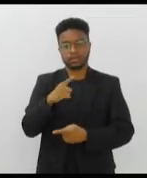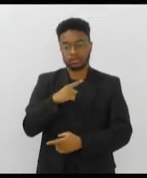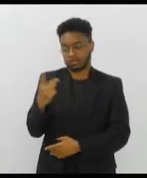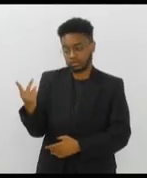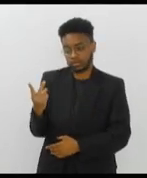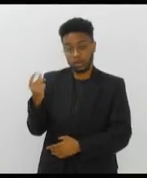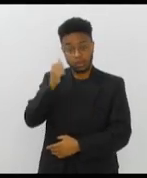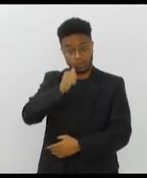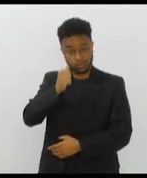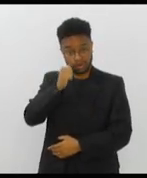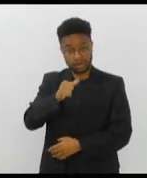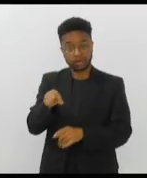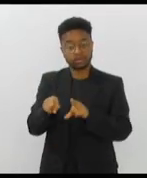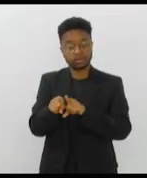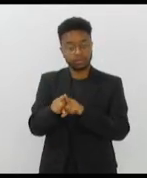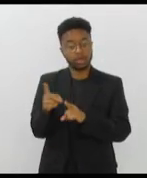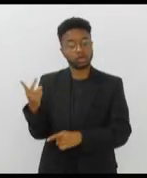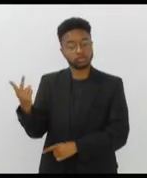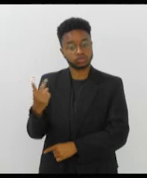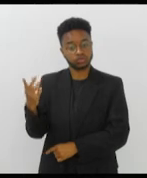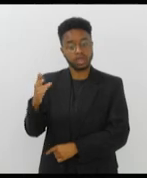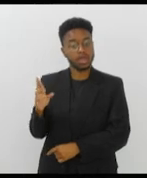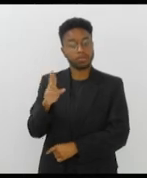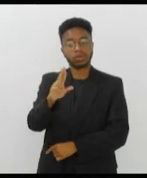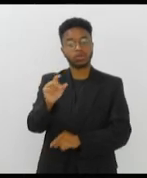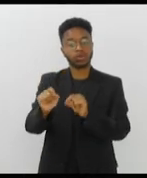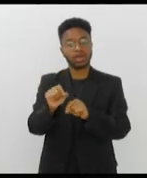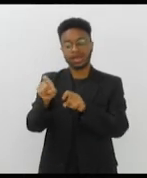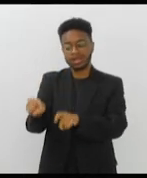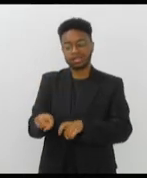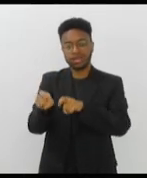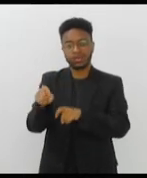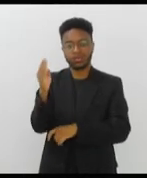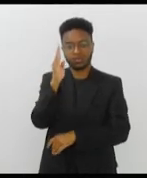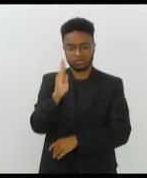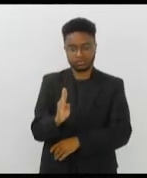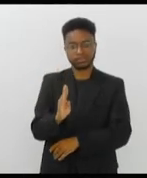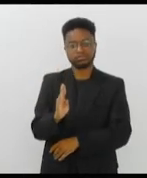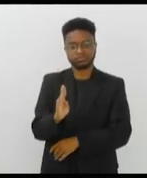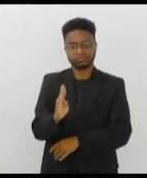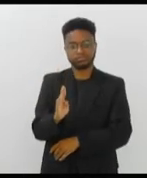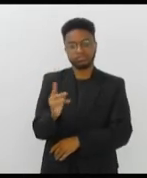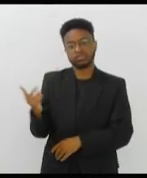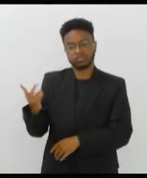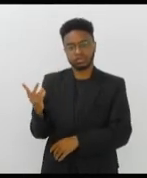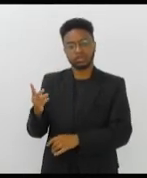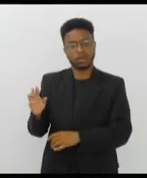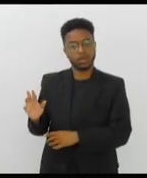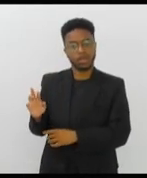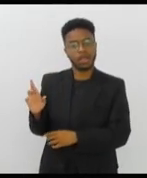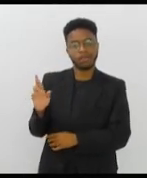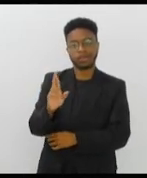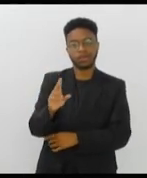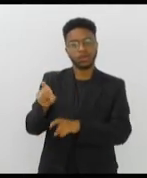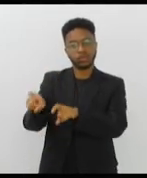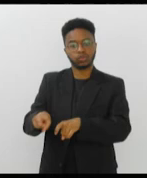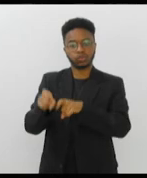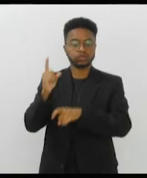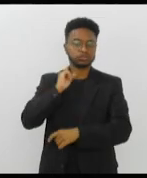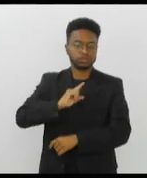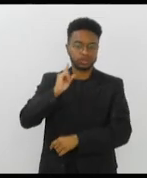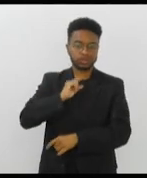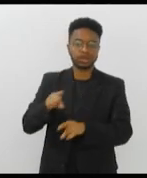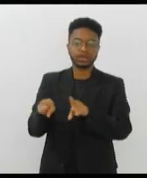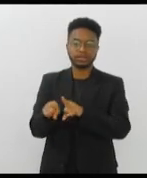todas duas representam o interior do nosso país. O interior de Minas e o interior, salvo